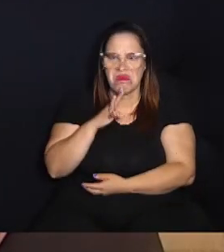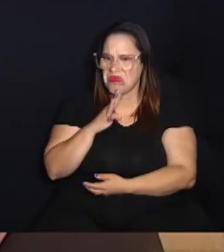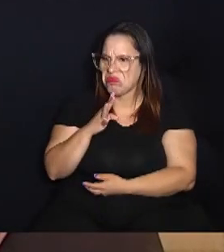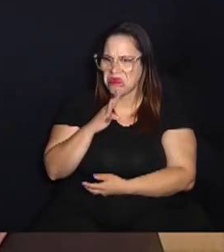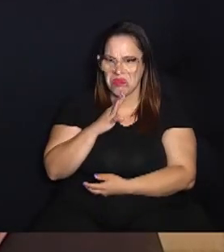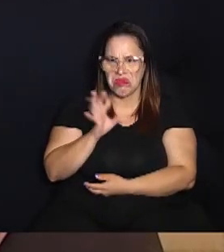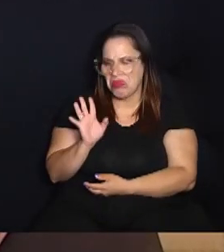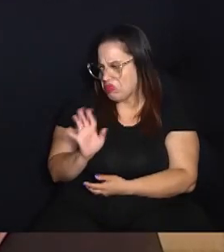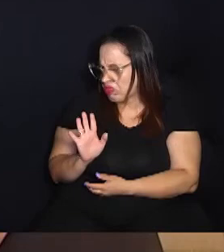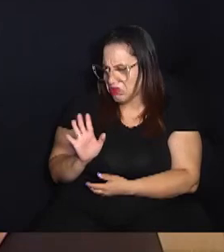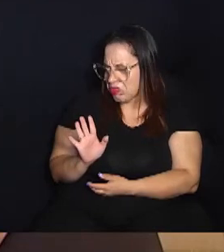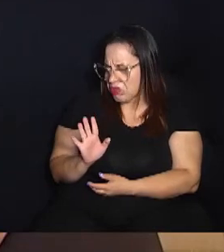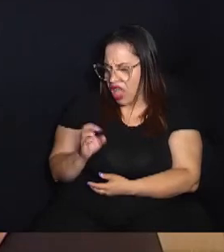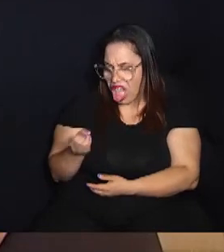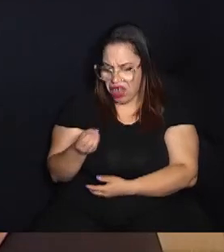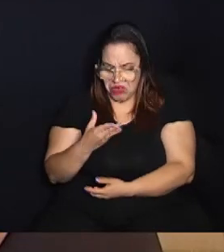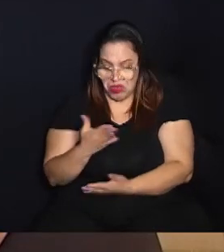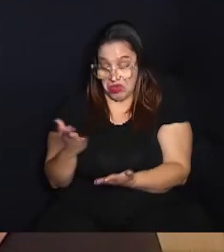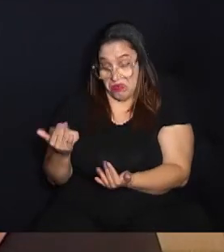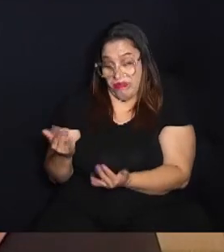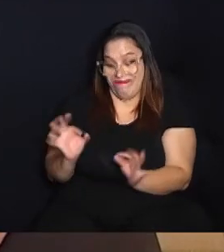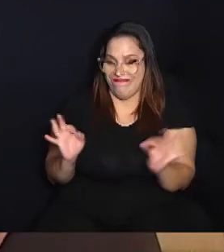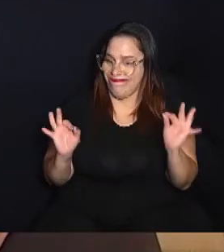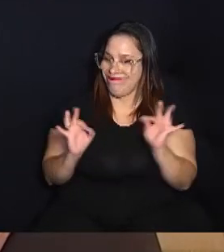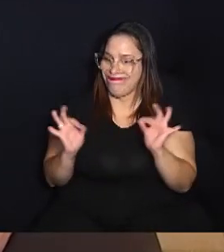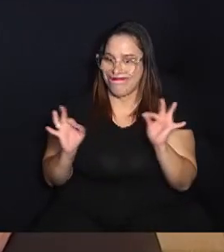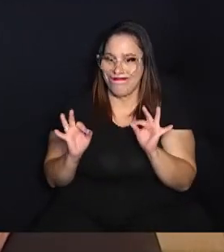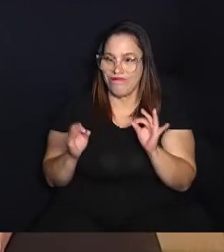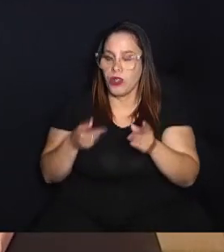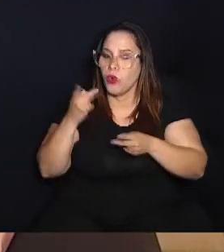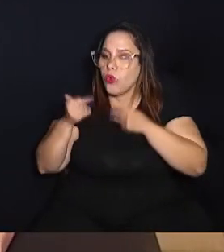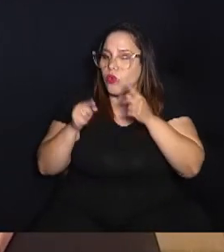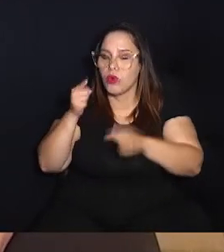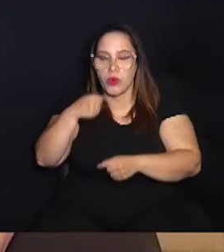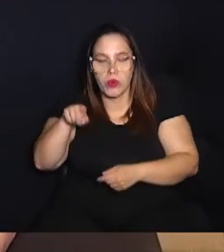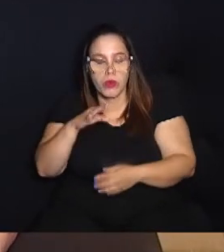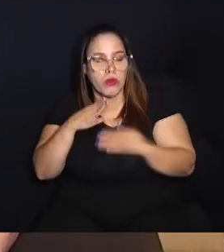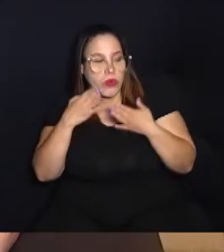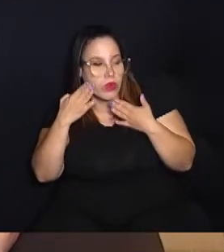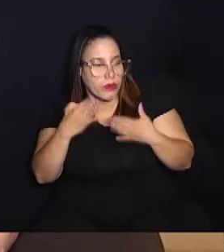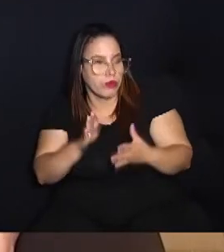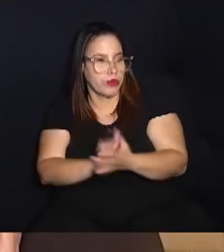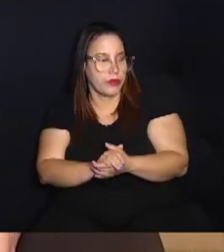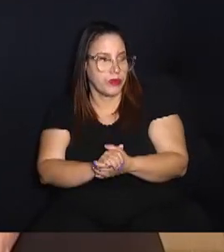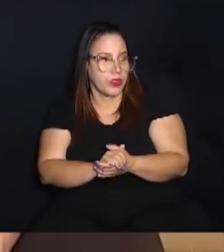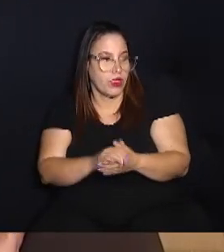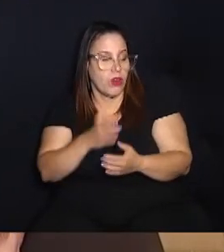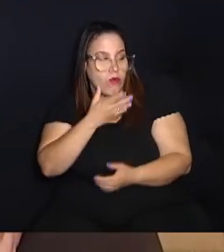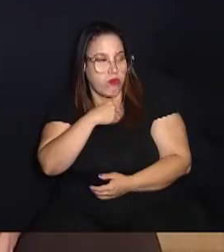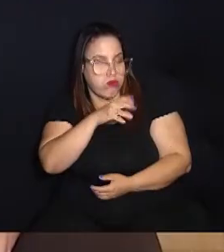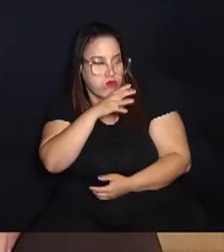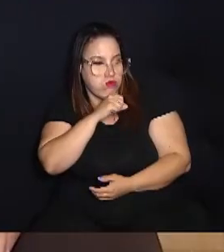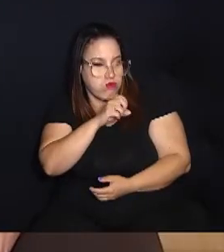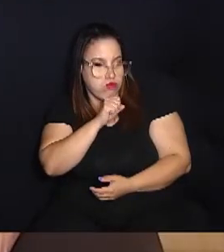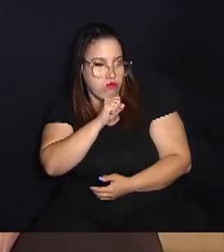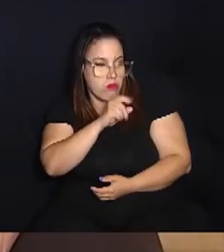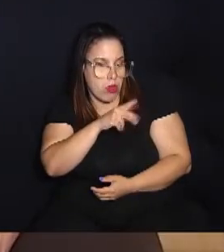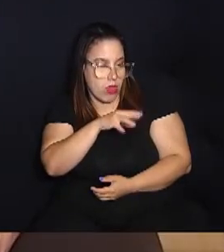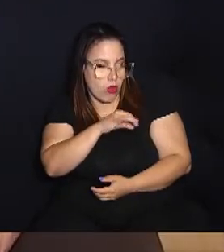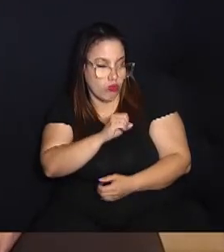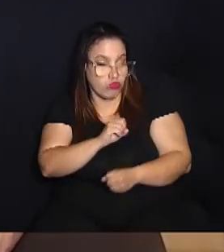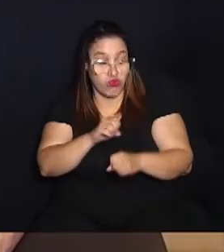e tal, né, a nova geração e tudo mais, fale um pouquinho sobre ele, por favor. Olha, o Paulo Freire, como eu disse, é o patrono da